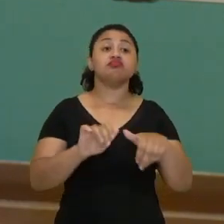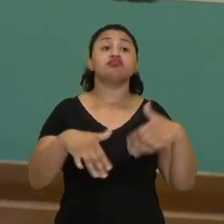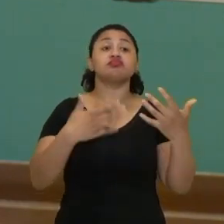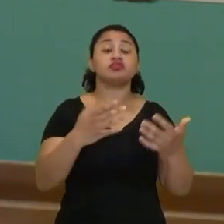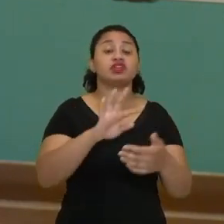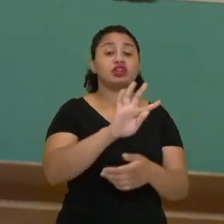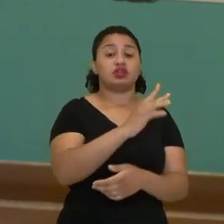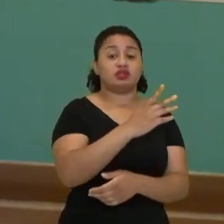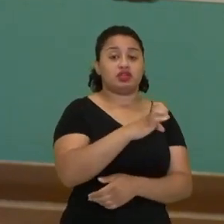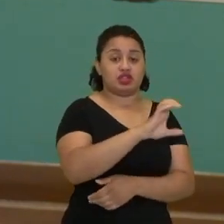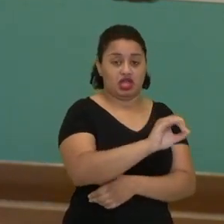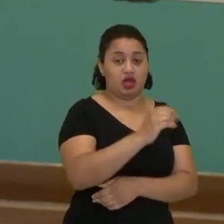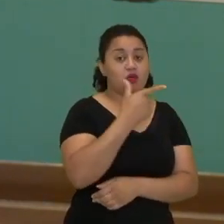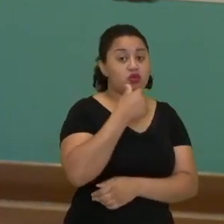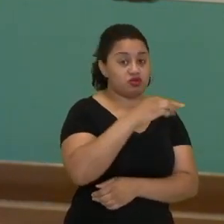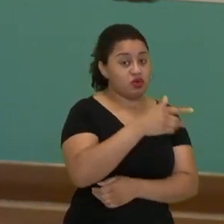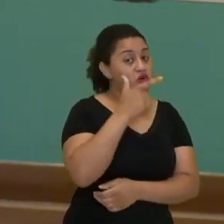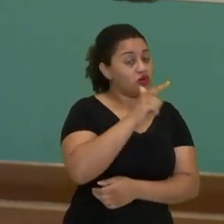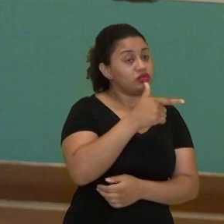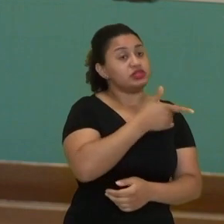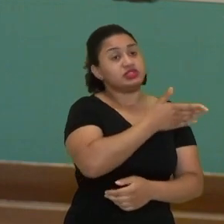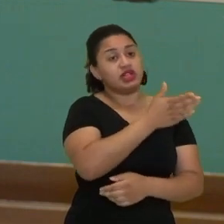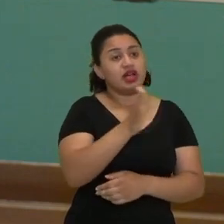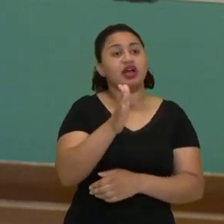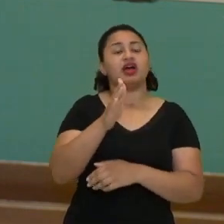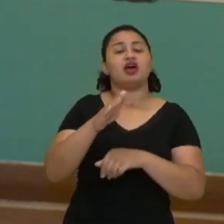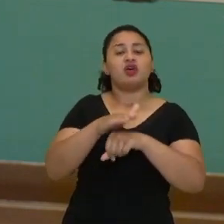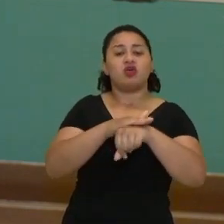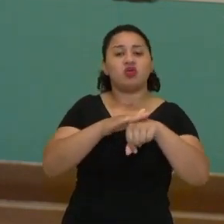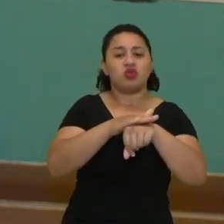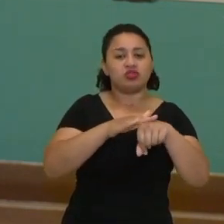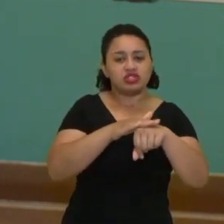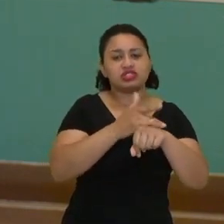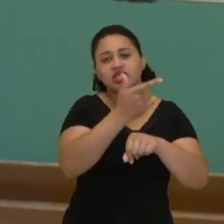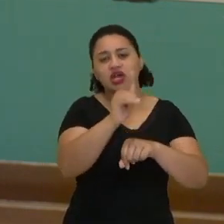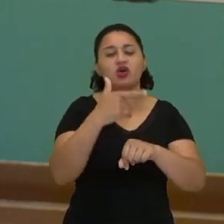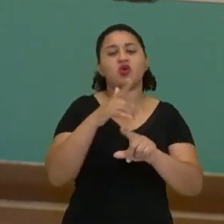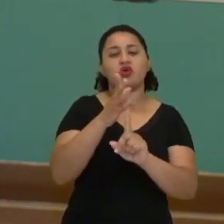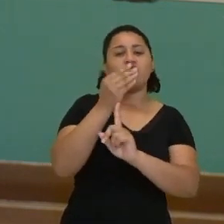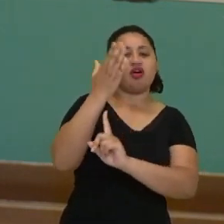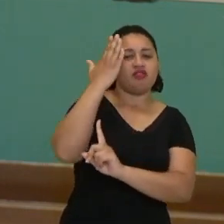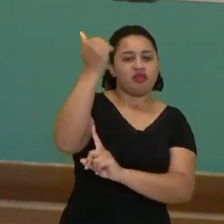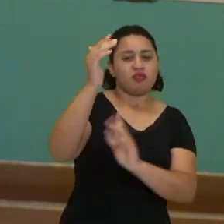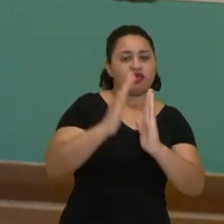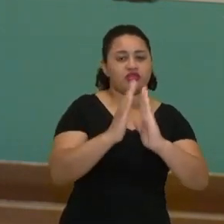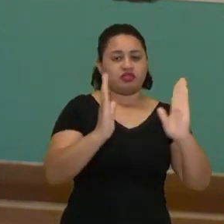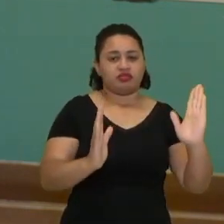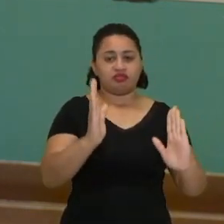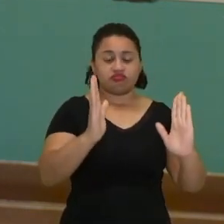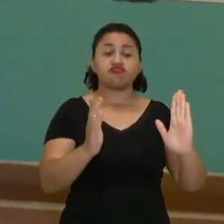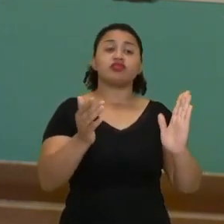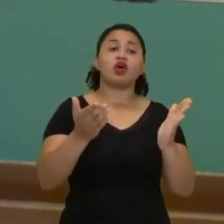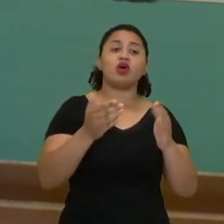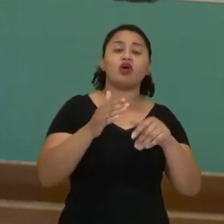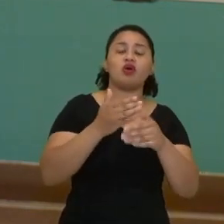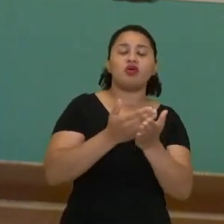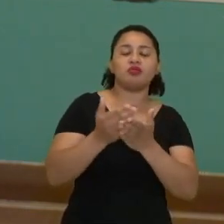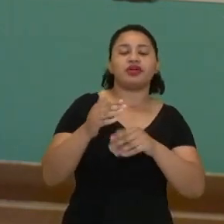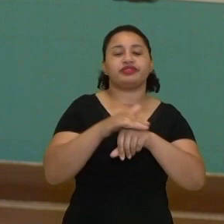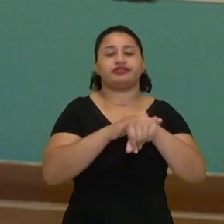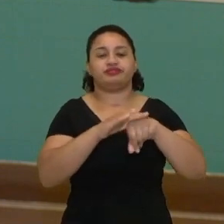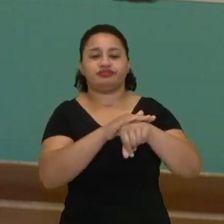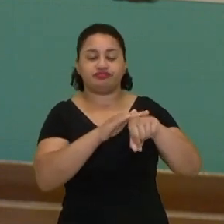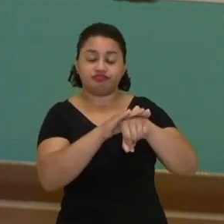consegue chegar e conversar com Paul Gauguin, que era um artista bem famoso na época, e ele começa a articular com o Paul Gauguin, e o